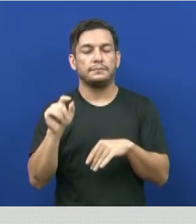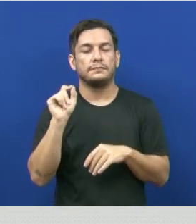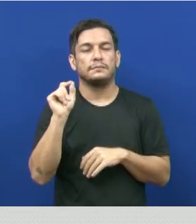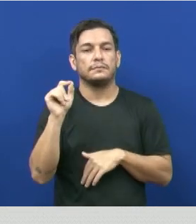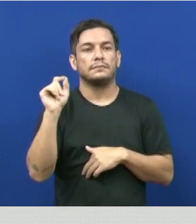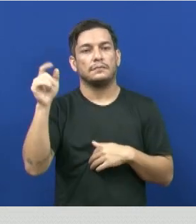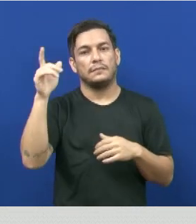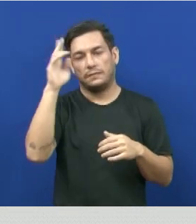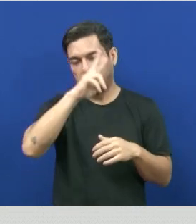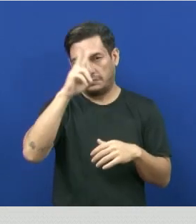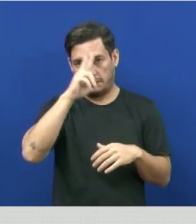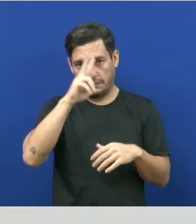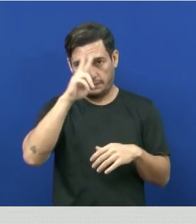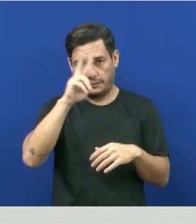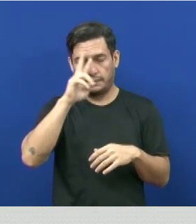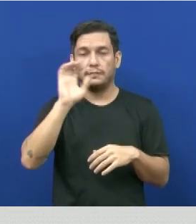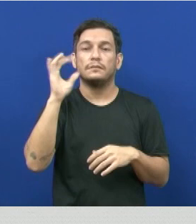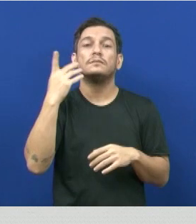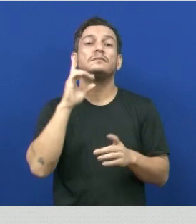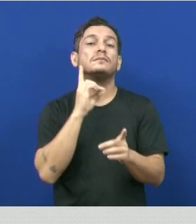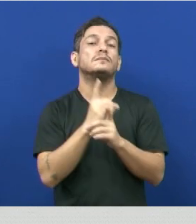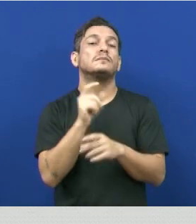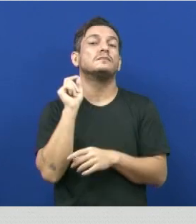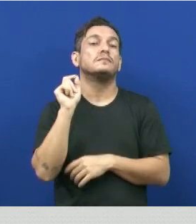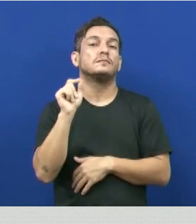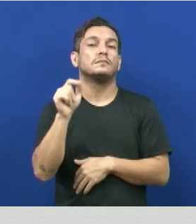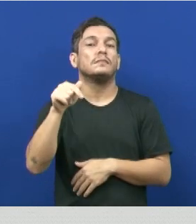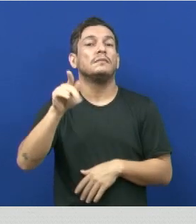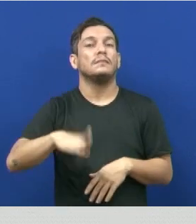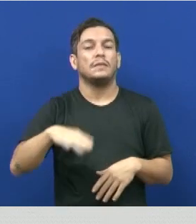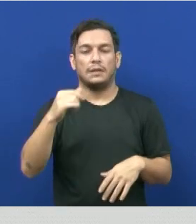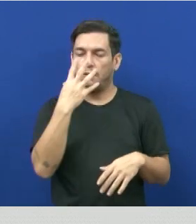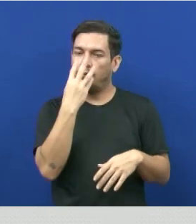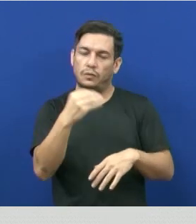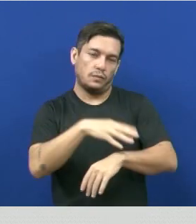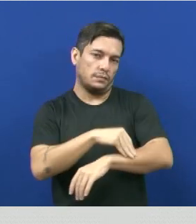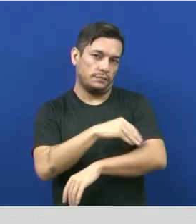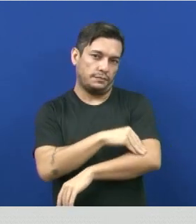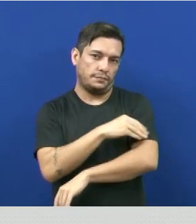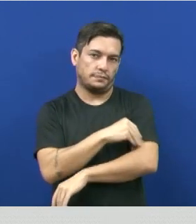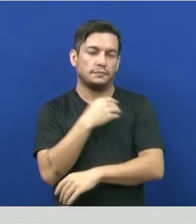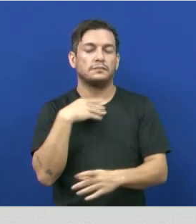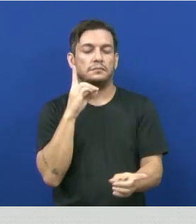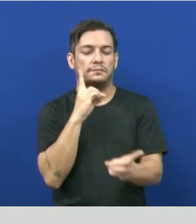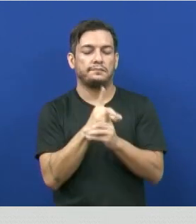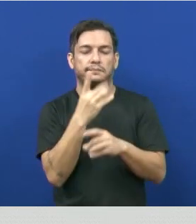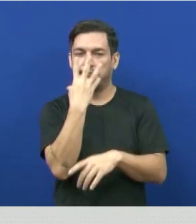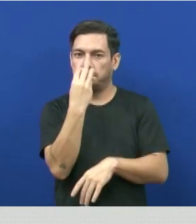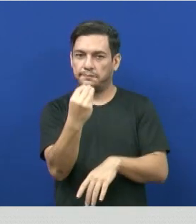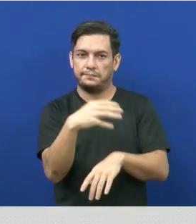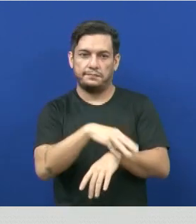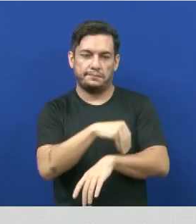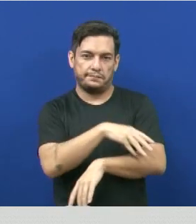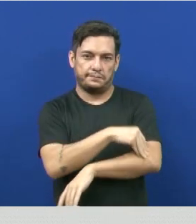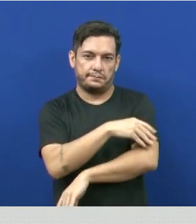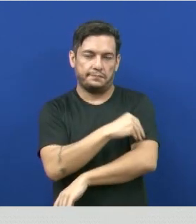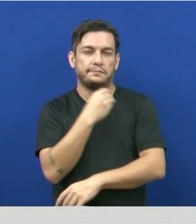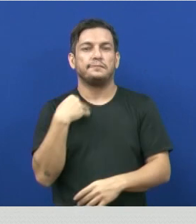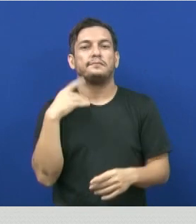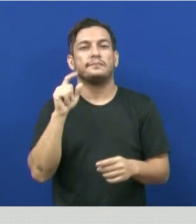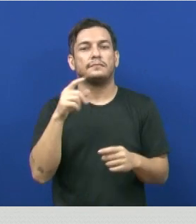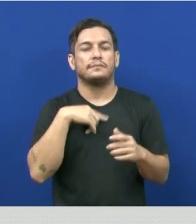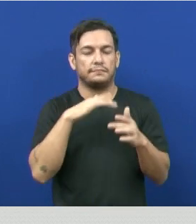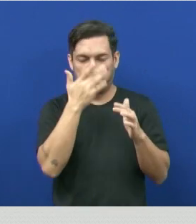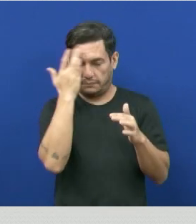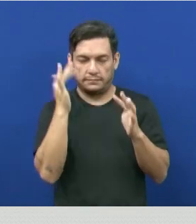o áudio da história é quando neste caso nós encontramos quem é o lobisomem como se descobre quem é esse famoso lobisomem